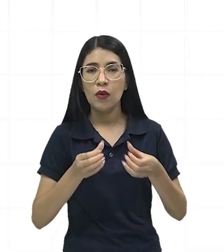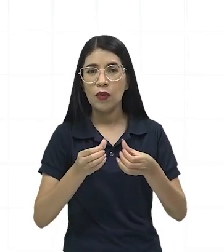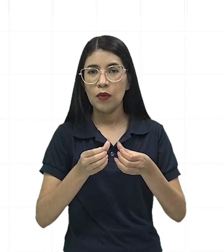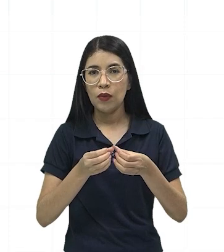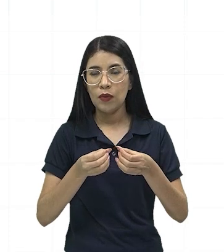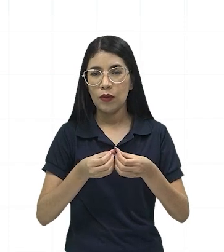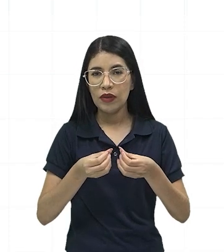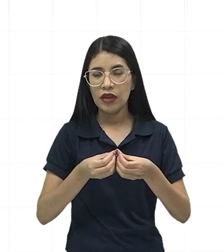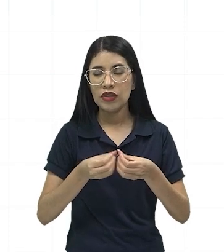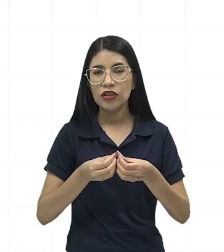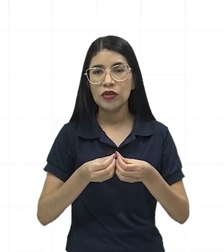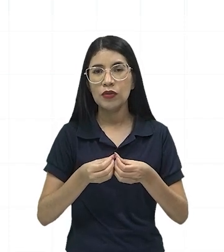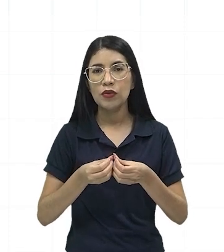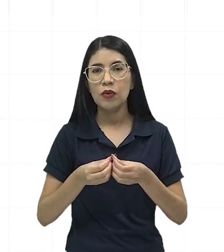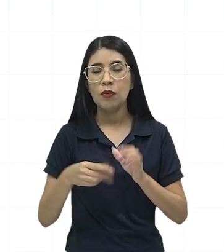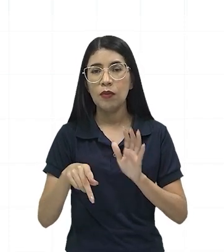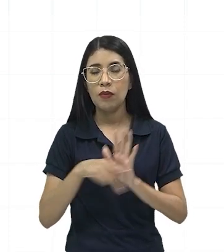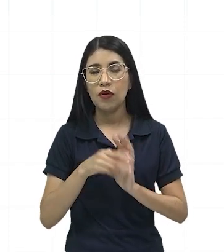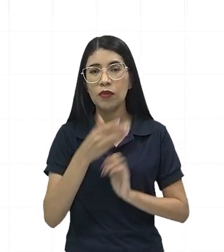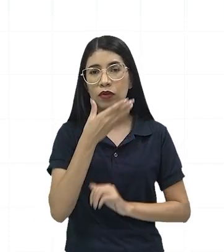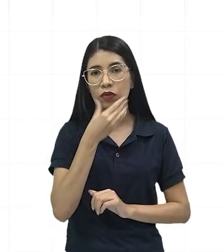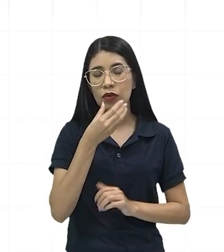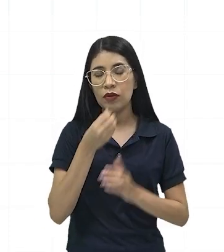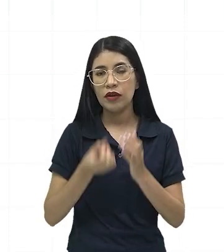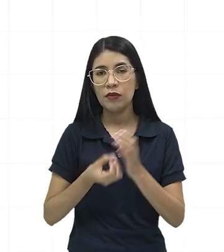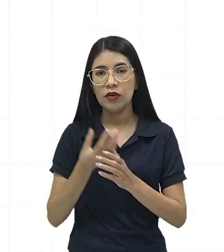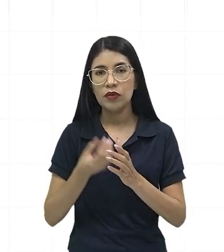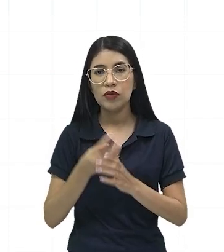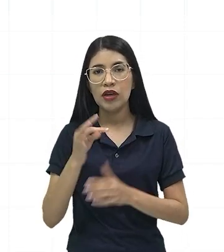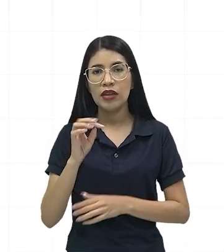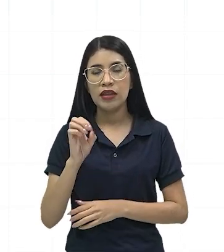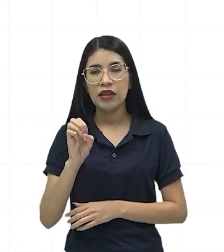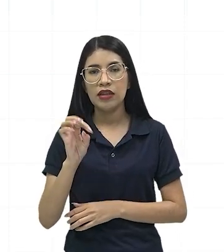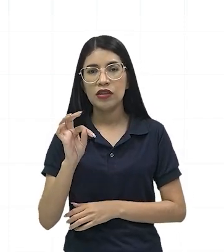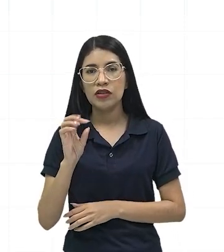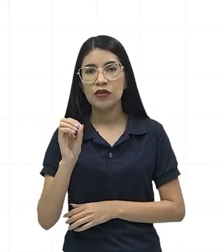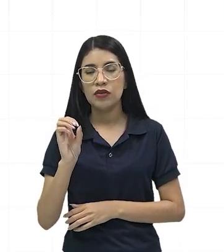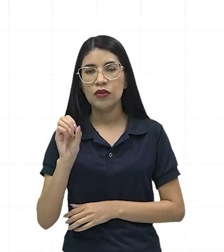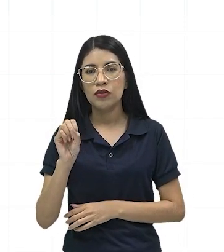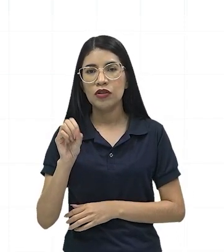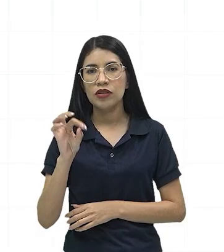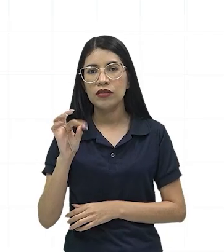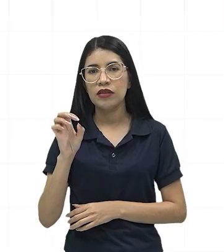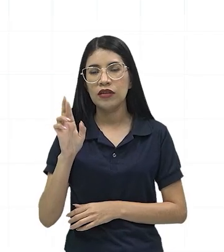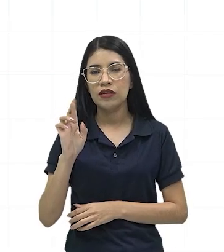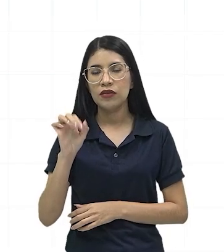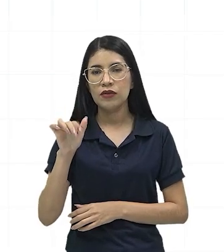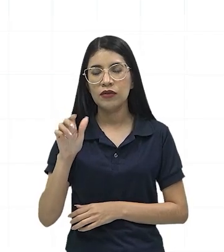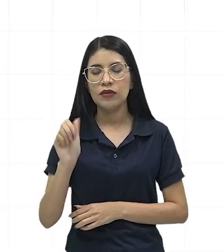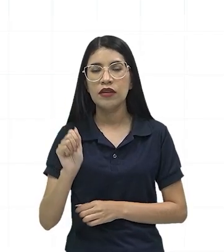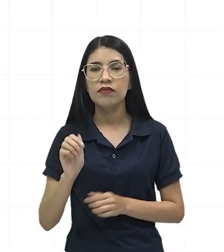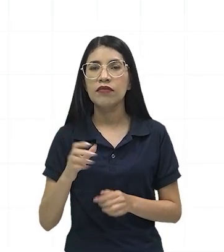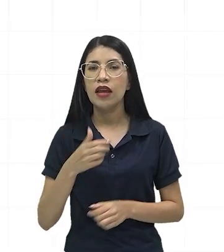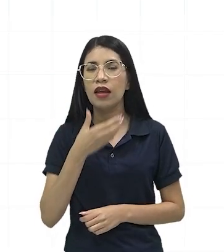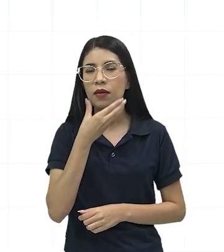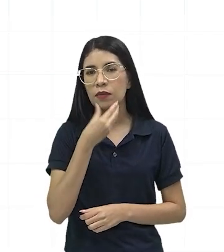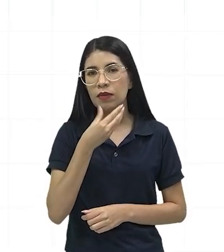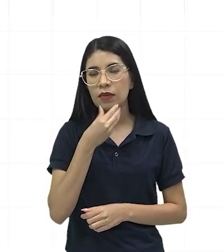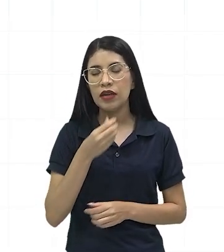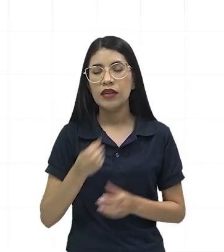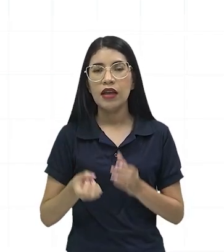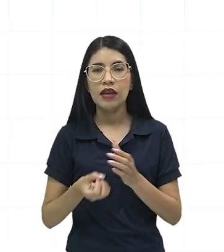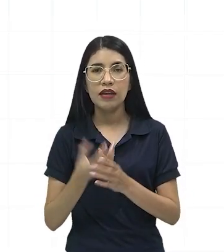testículo presente nos homens, né? Produz a testosterona, que é o hormônio masculino, que está ligado